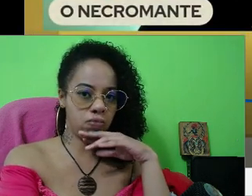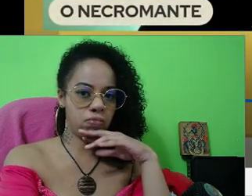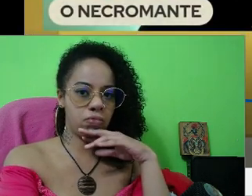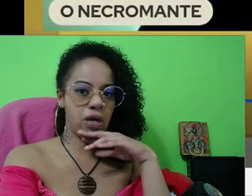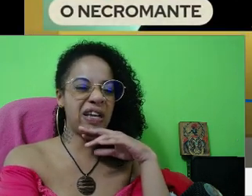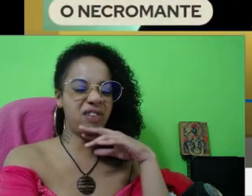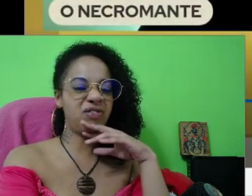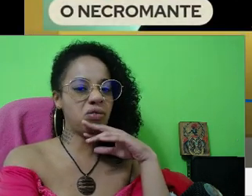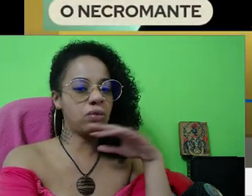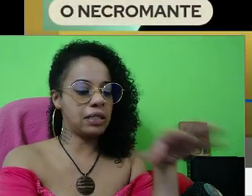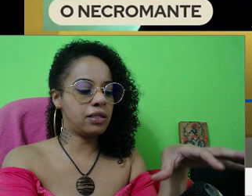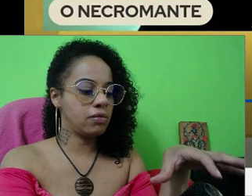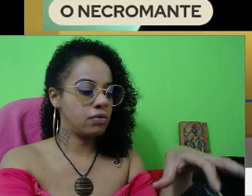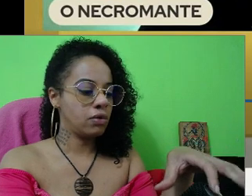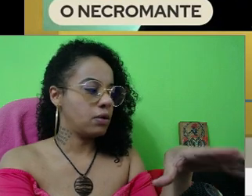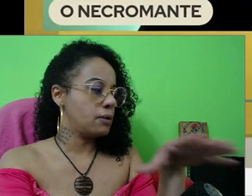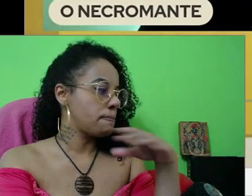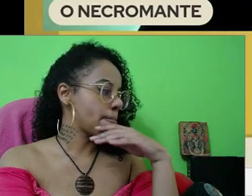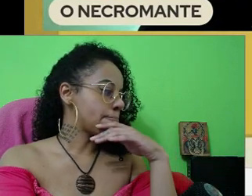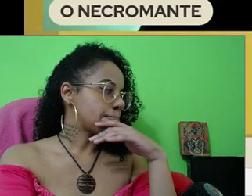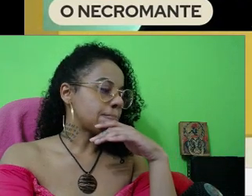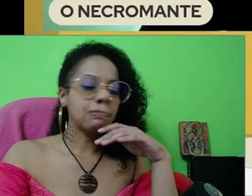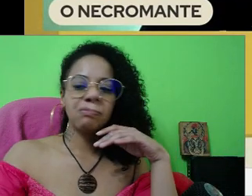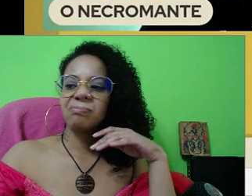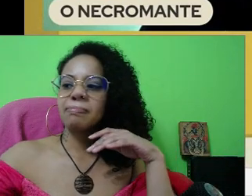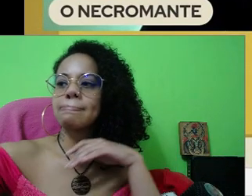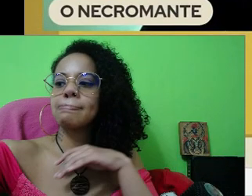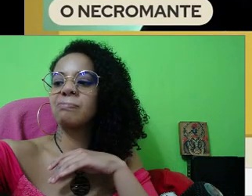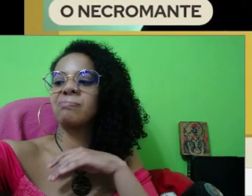Mundial eu ainda fico com essa